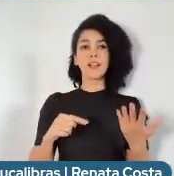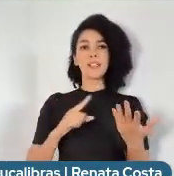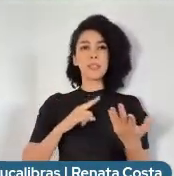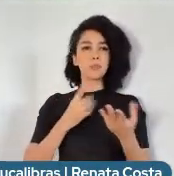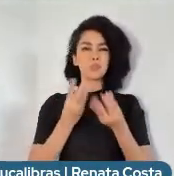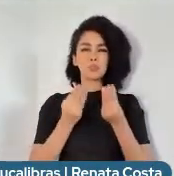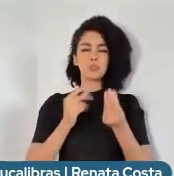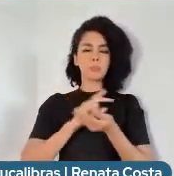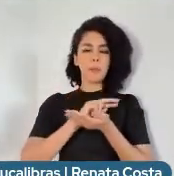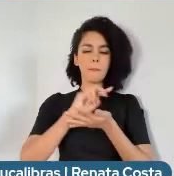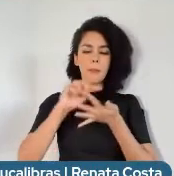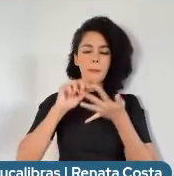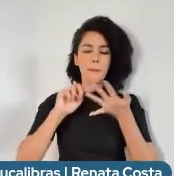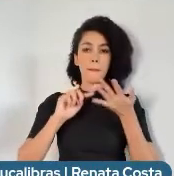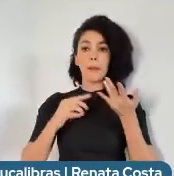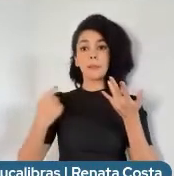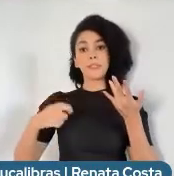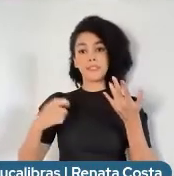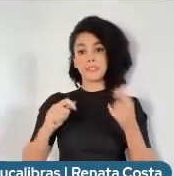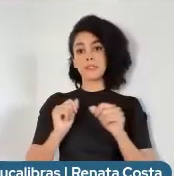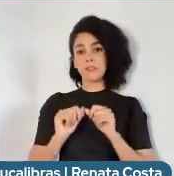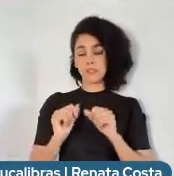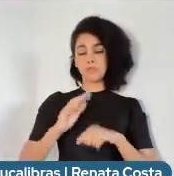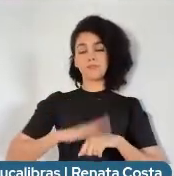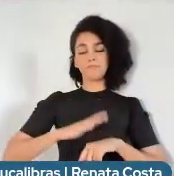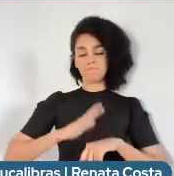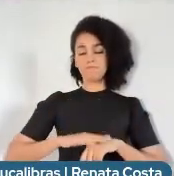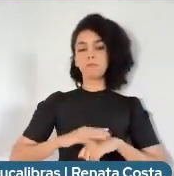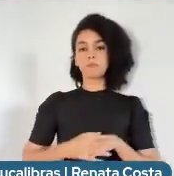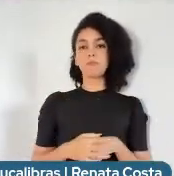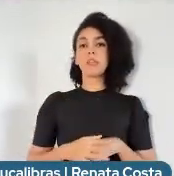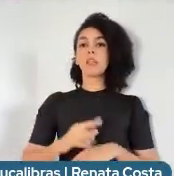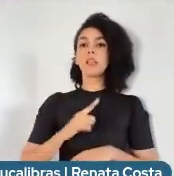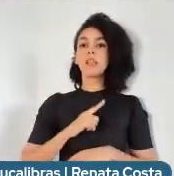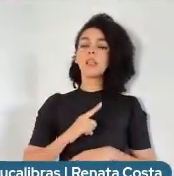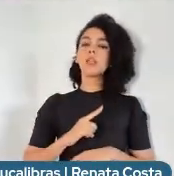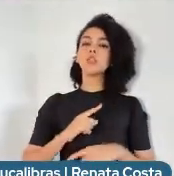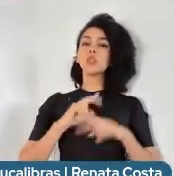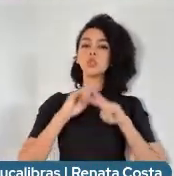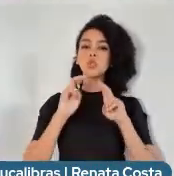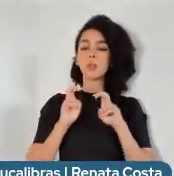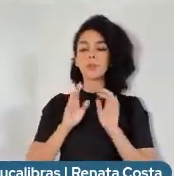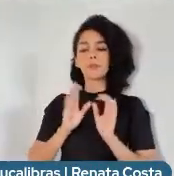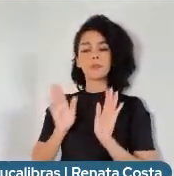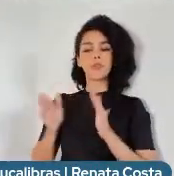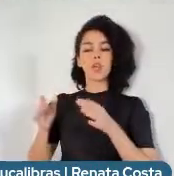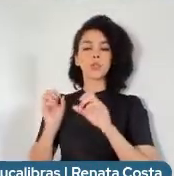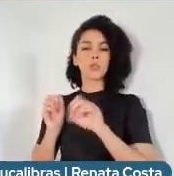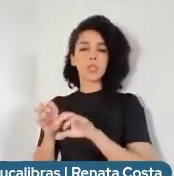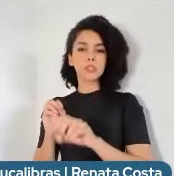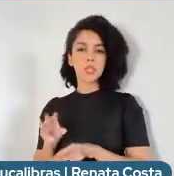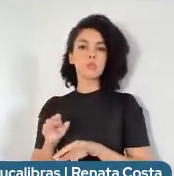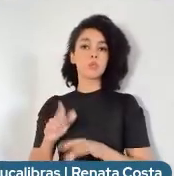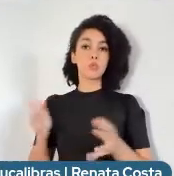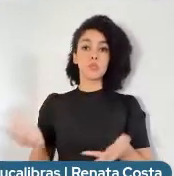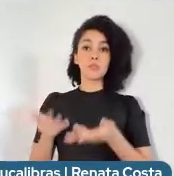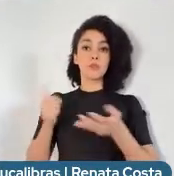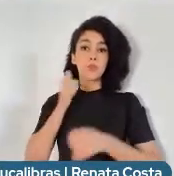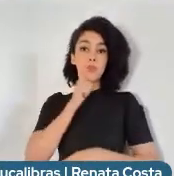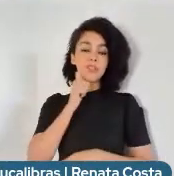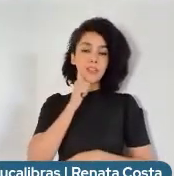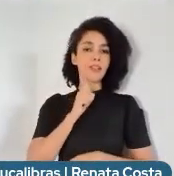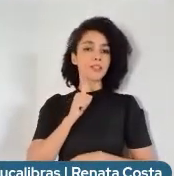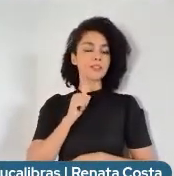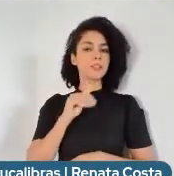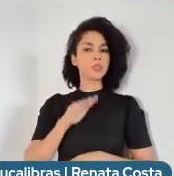que nós precisamos fazer. Nós temos ações relacionadas à educação, acho que um incentivo para que as mulheres elas estejam